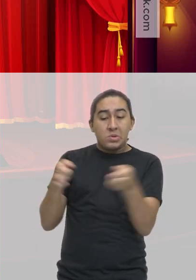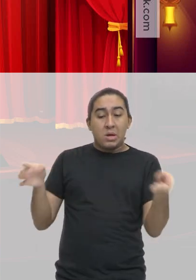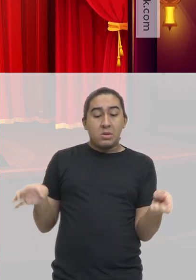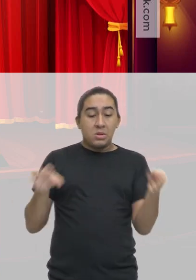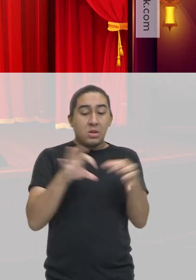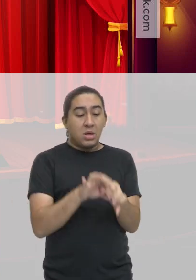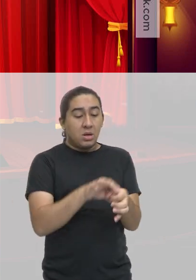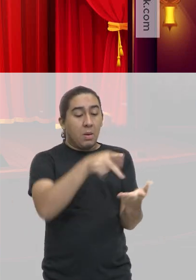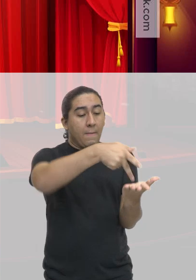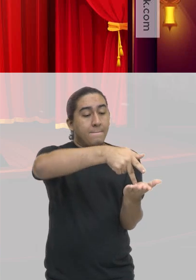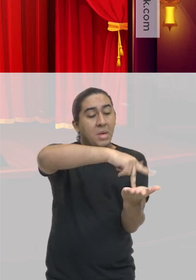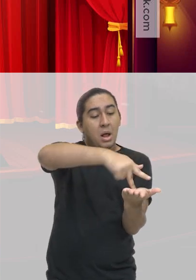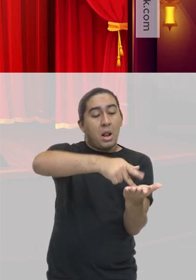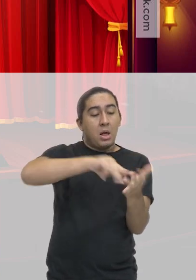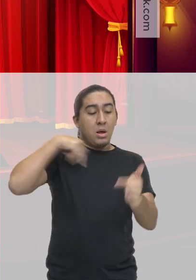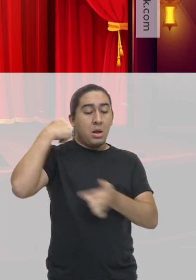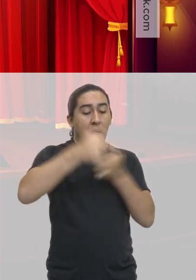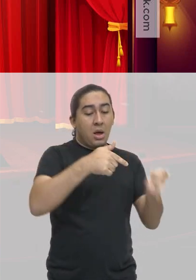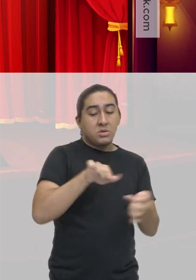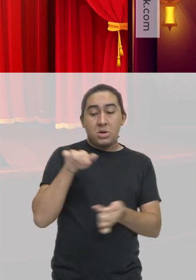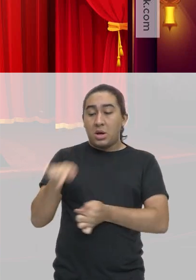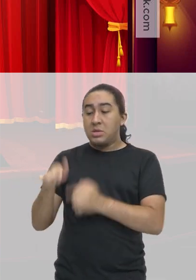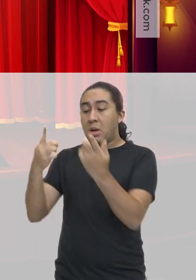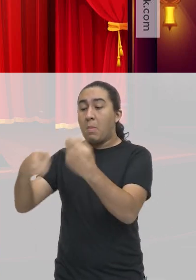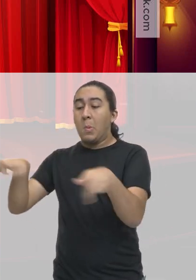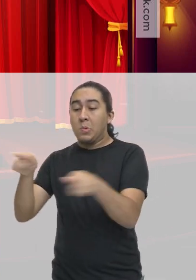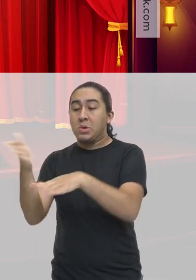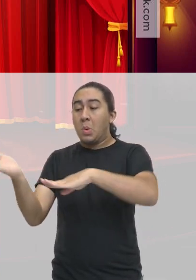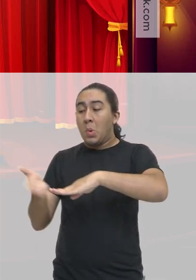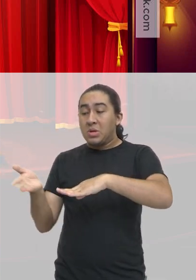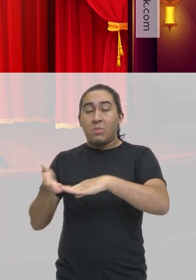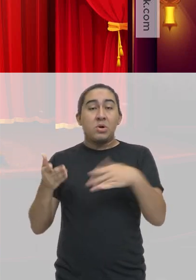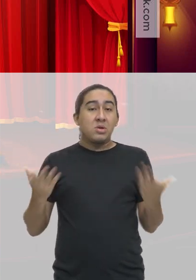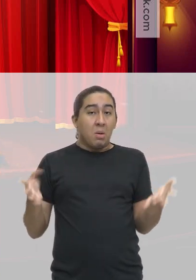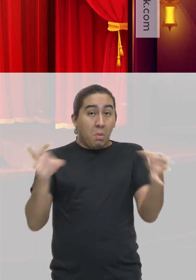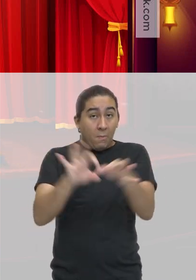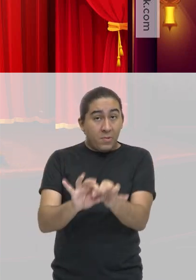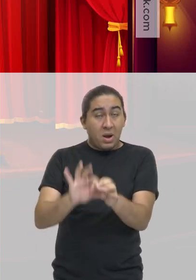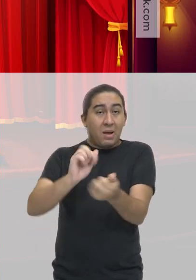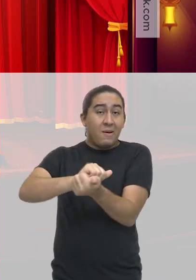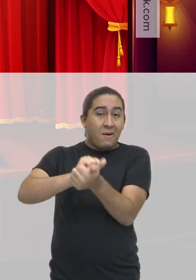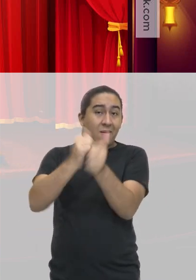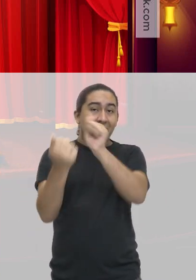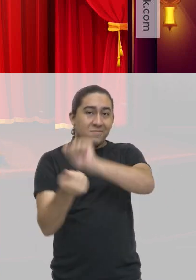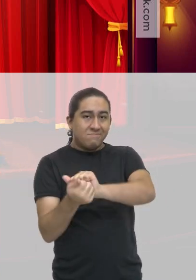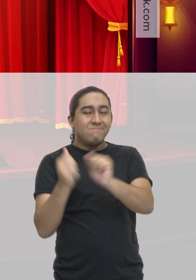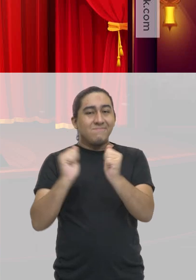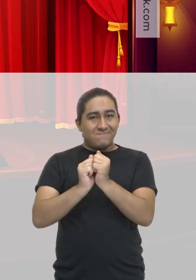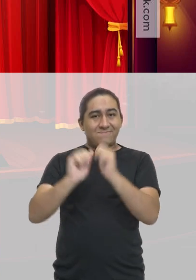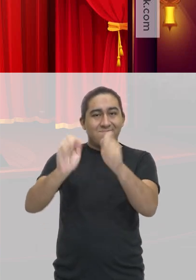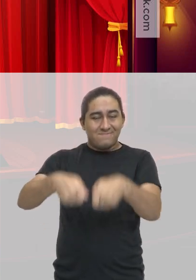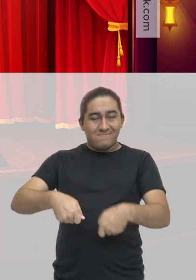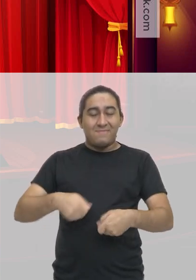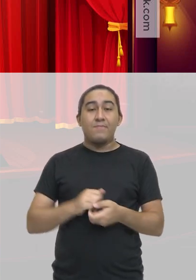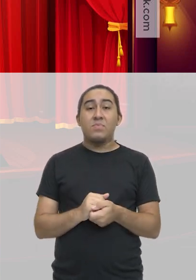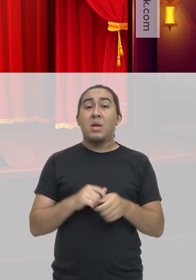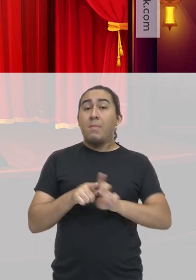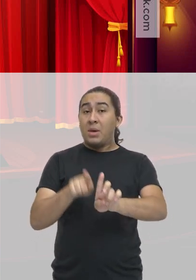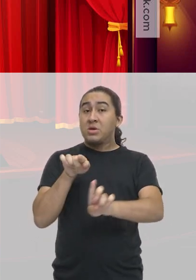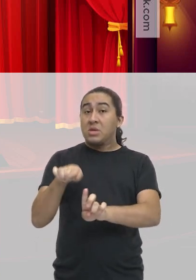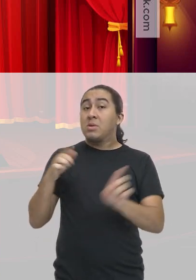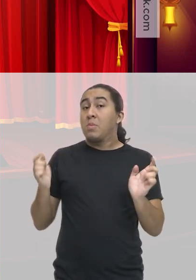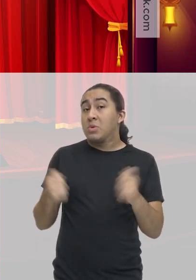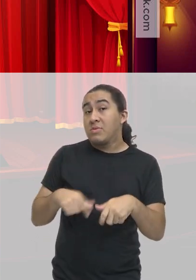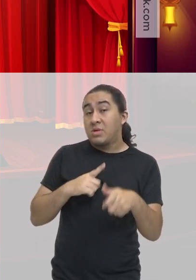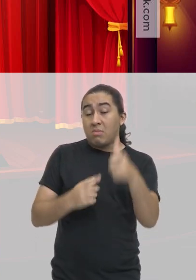esse poder de determinar como vai ser essa interpretação. Mas para que isso aconteça, ele vai ter que ter